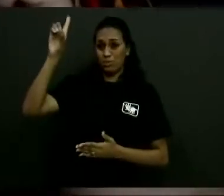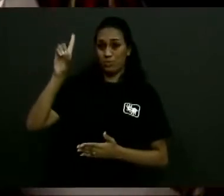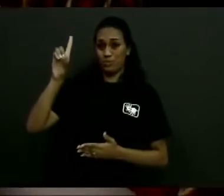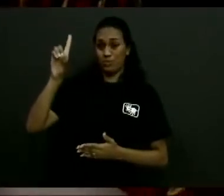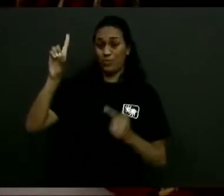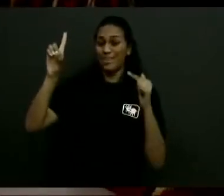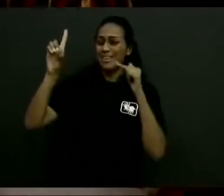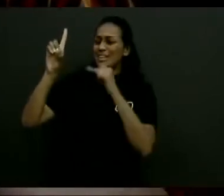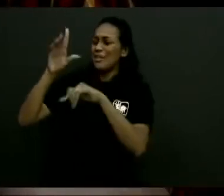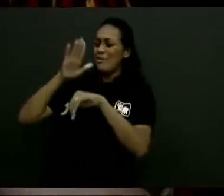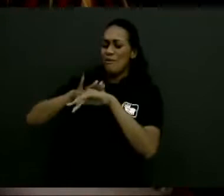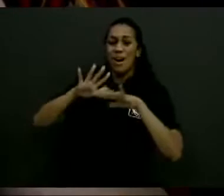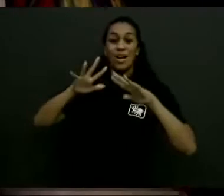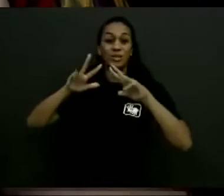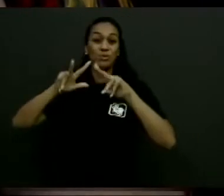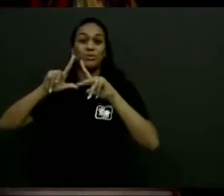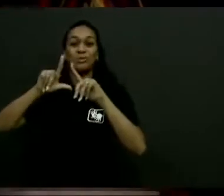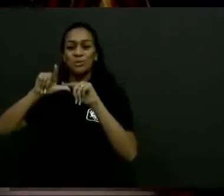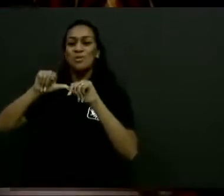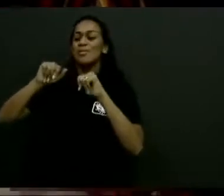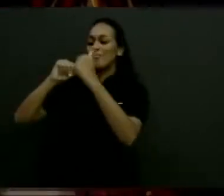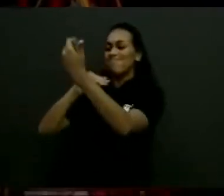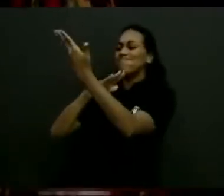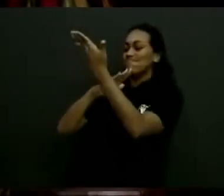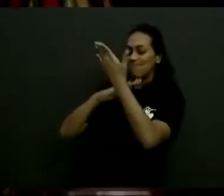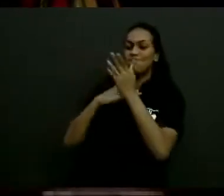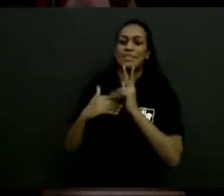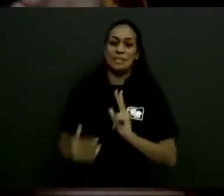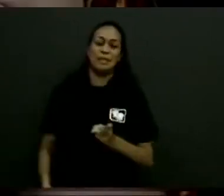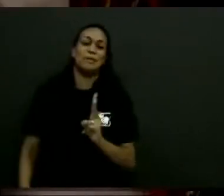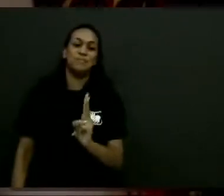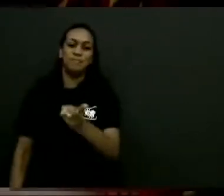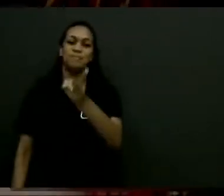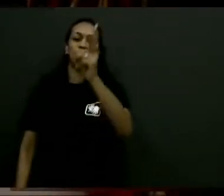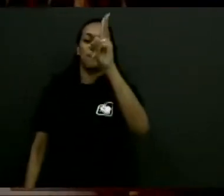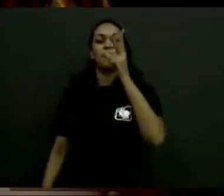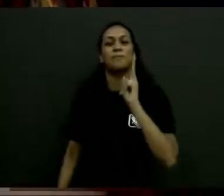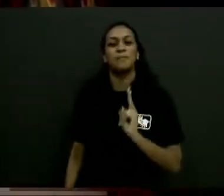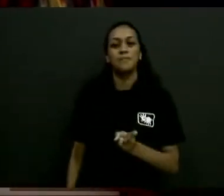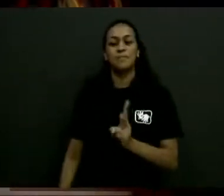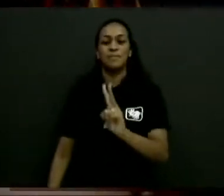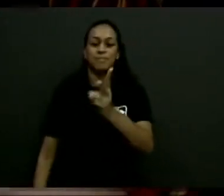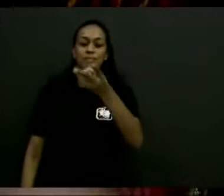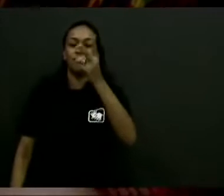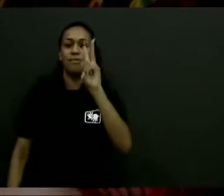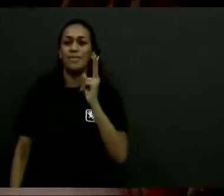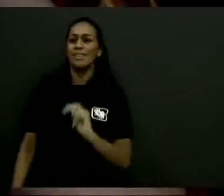tu fazes e tudo coopere para o meu bem.